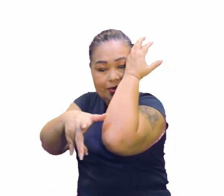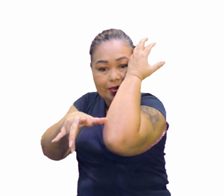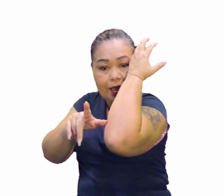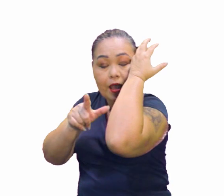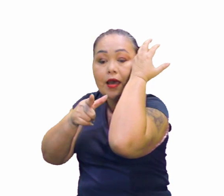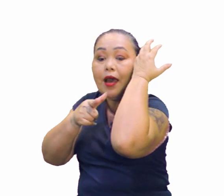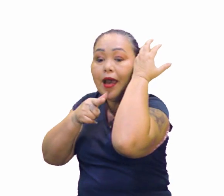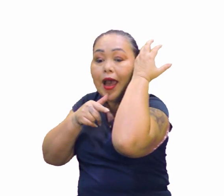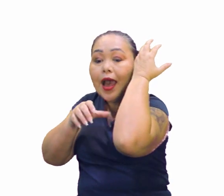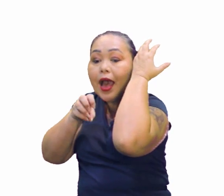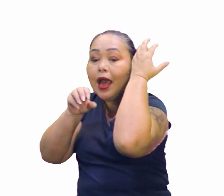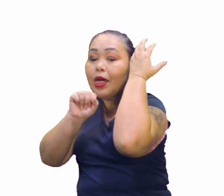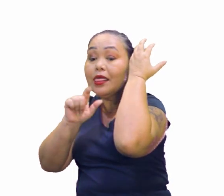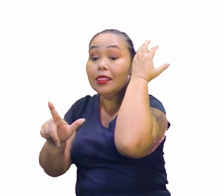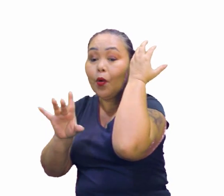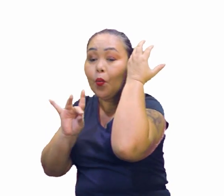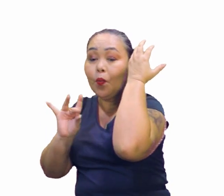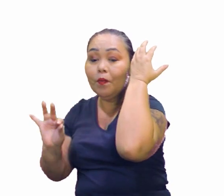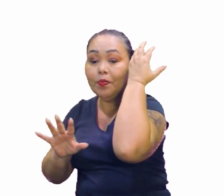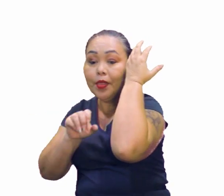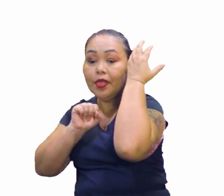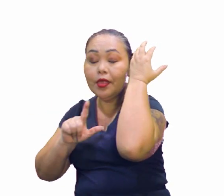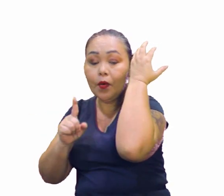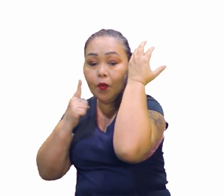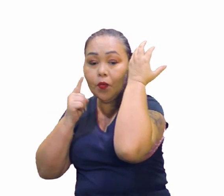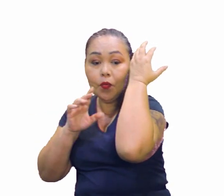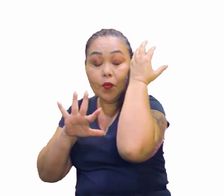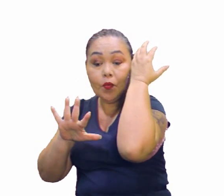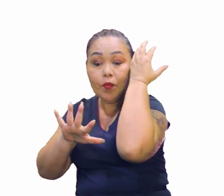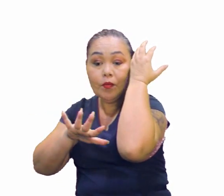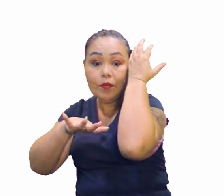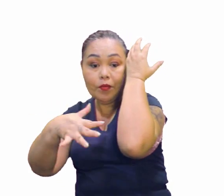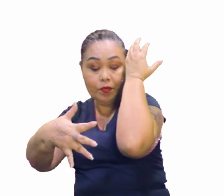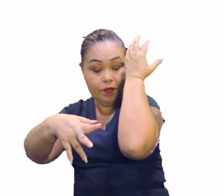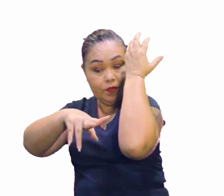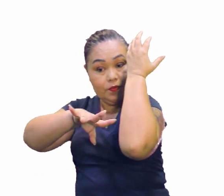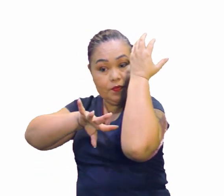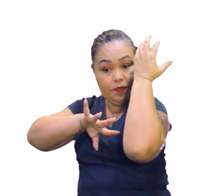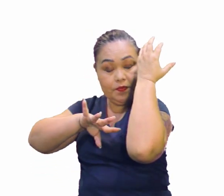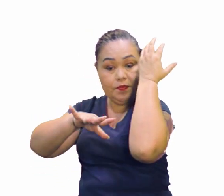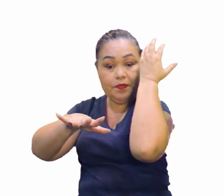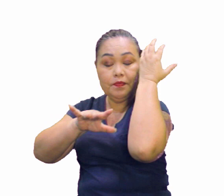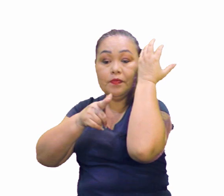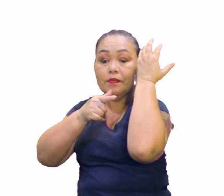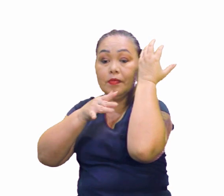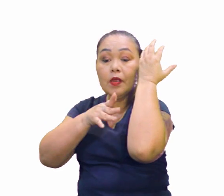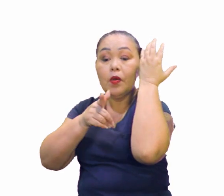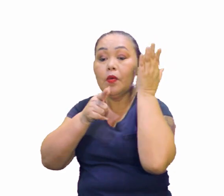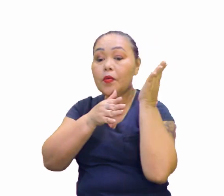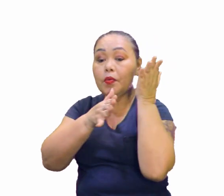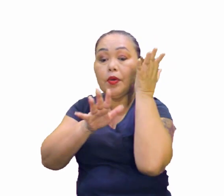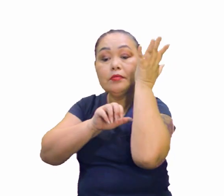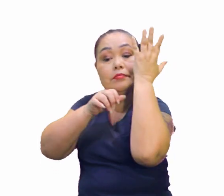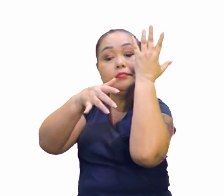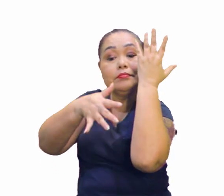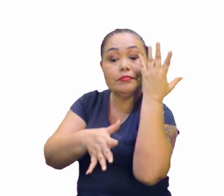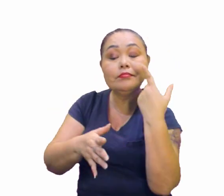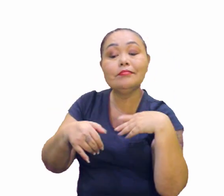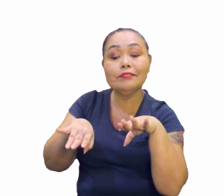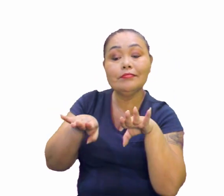tem água salgada, ok? Às vezes é um encontro o desaguar de um rio